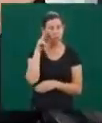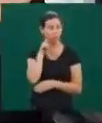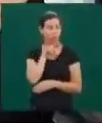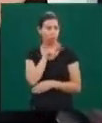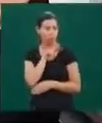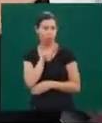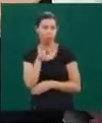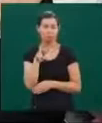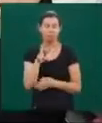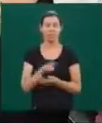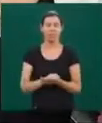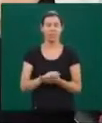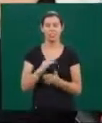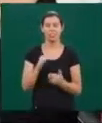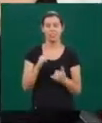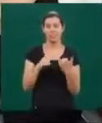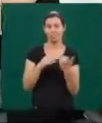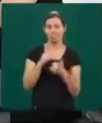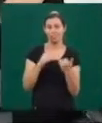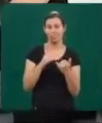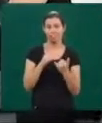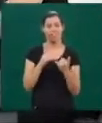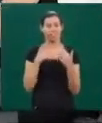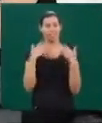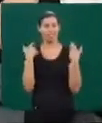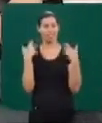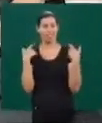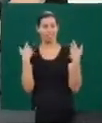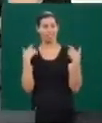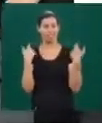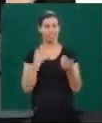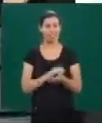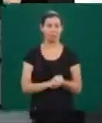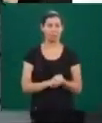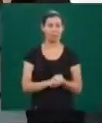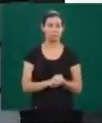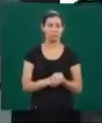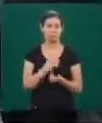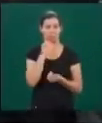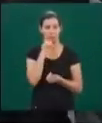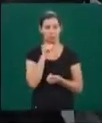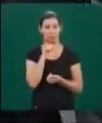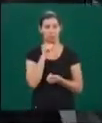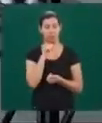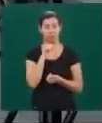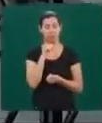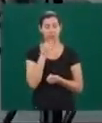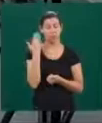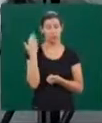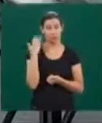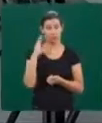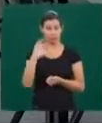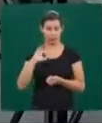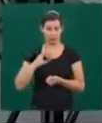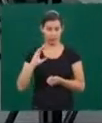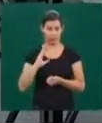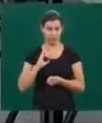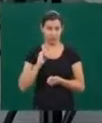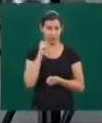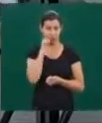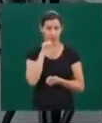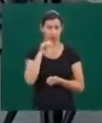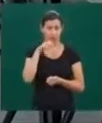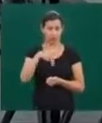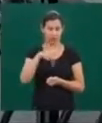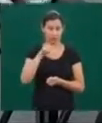O robozinho, um brinquedo canadense, ganhou um upgrade nas mãos de Ana e Isabela a partir de um projeto de